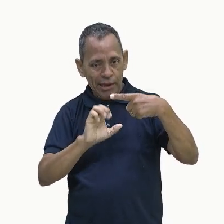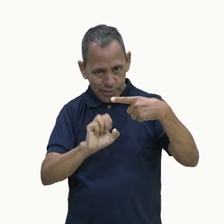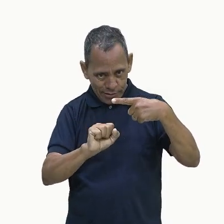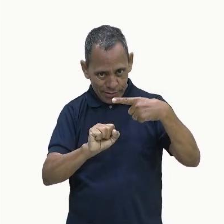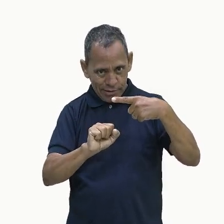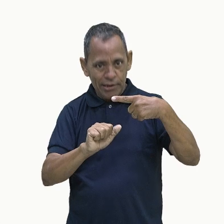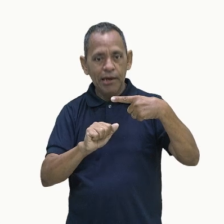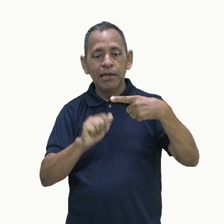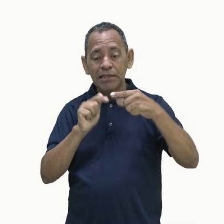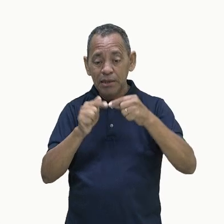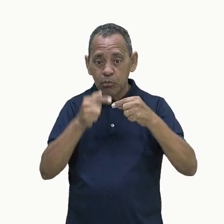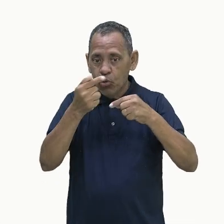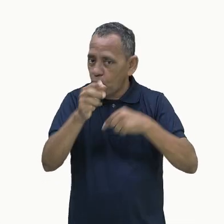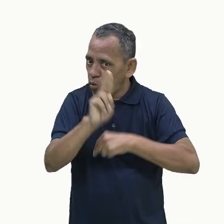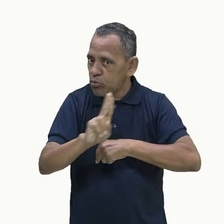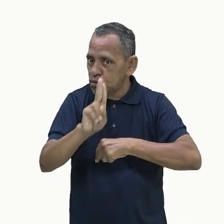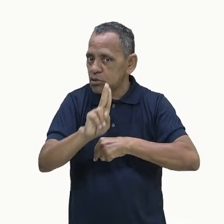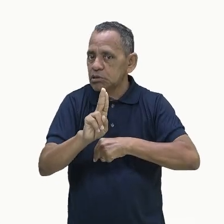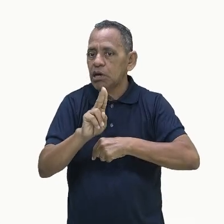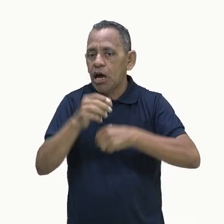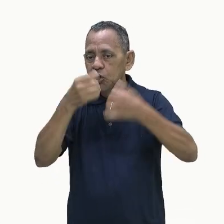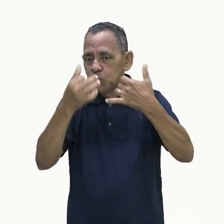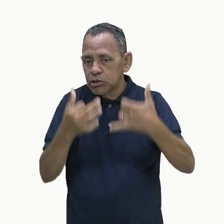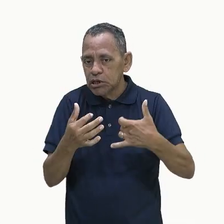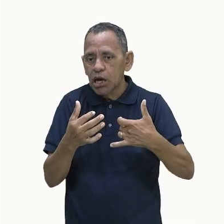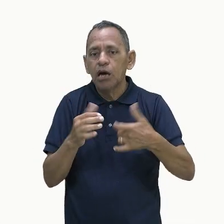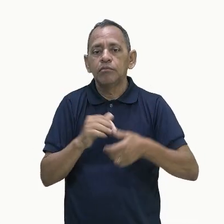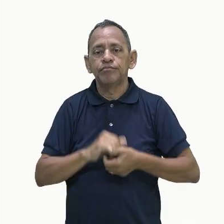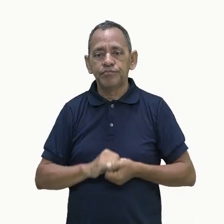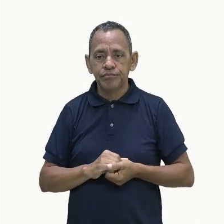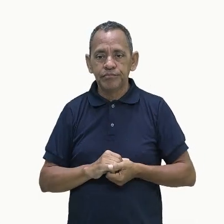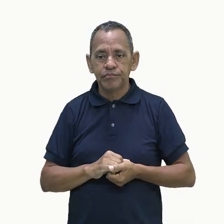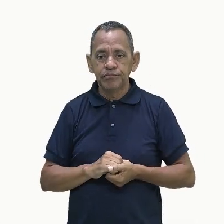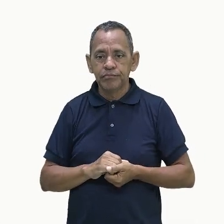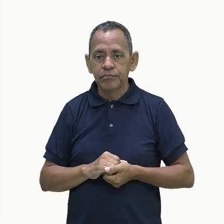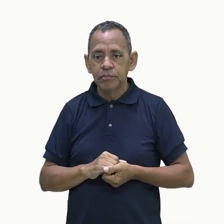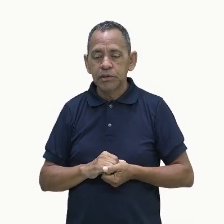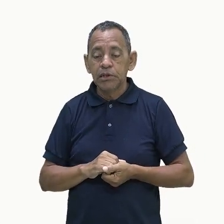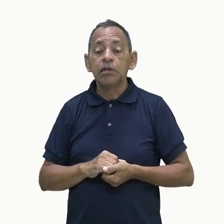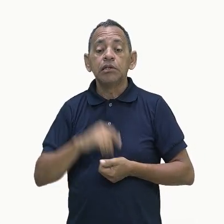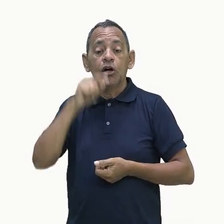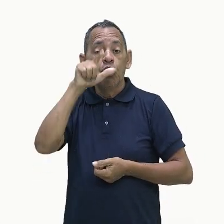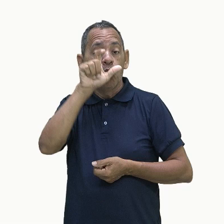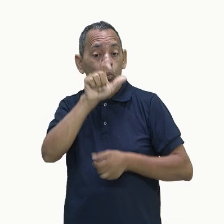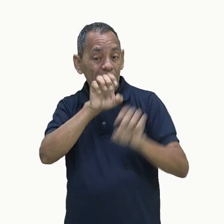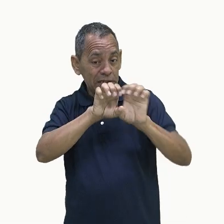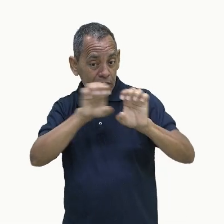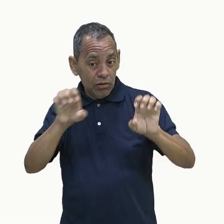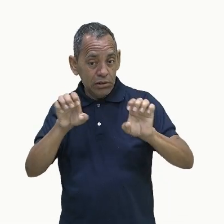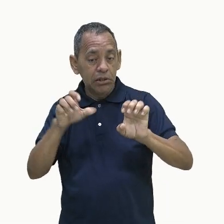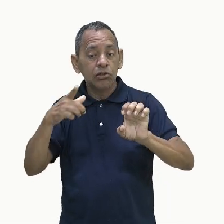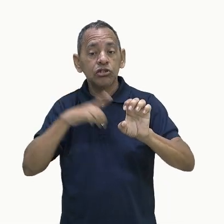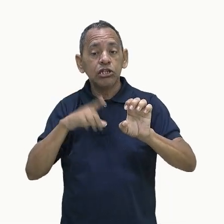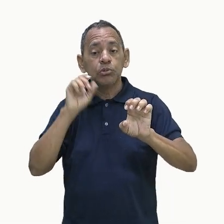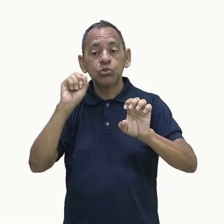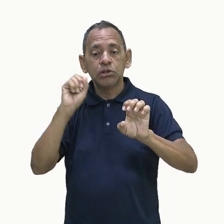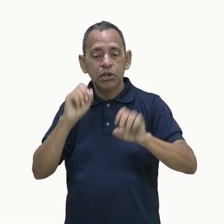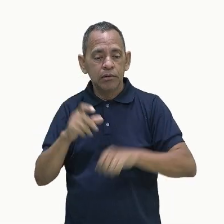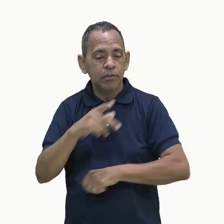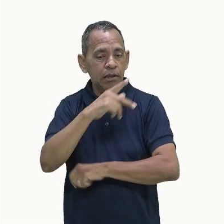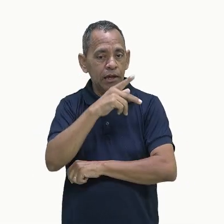na equação fundamental. Para o princípio de Pascal, você tem aqui